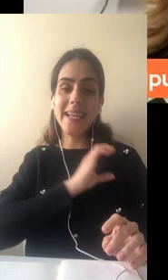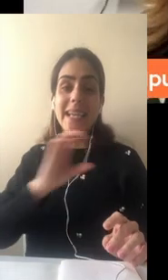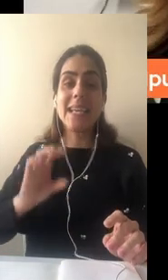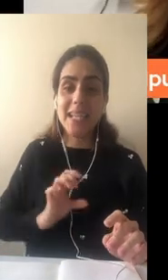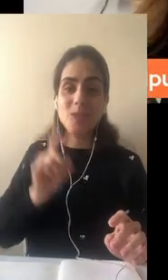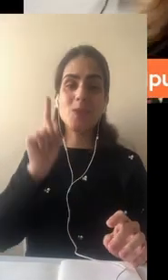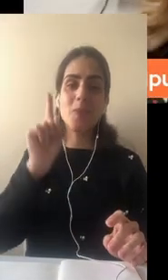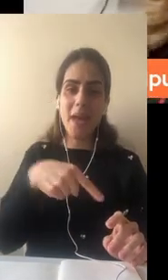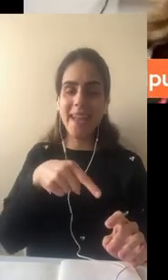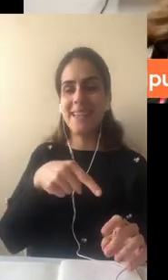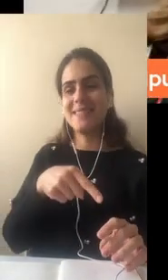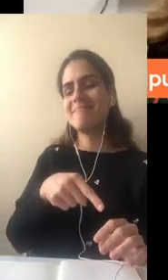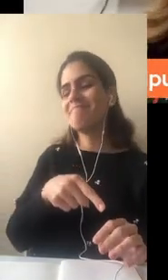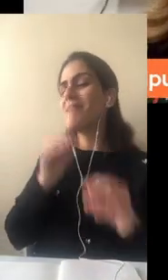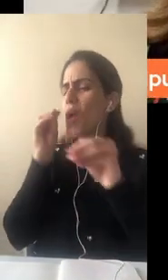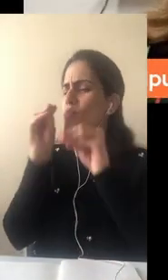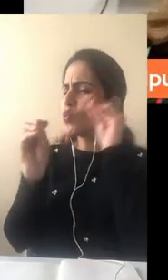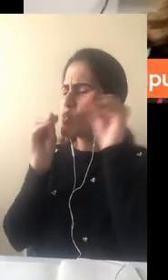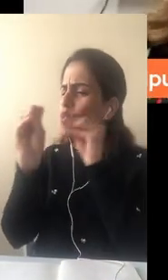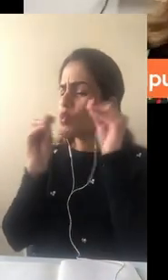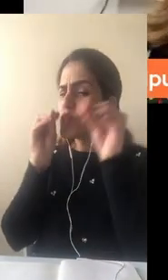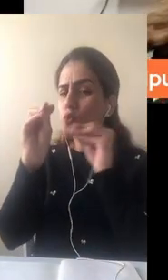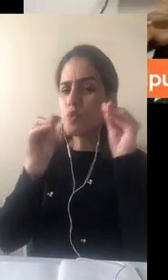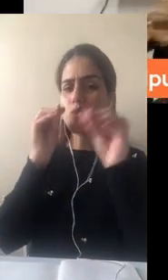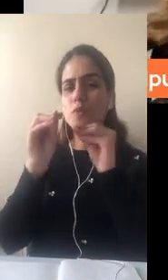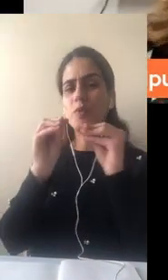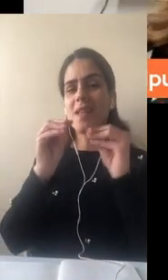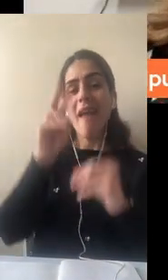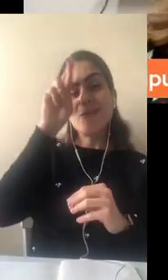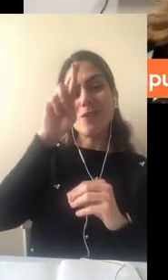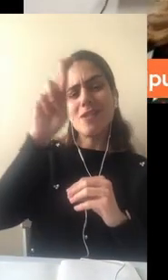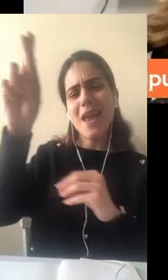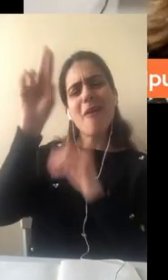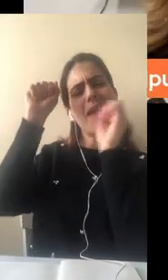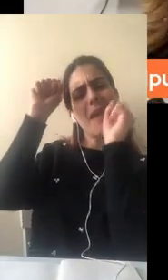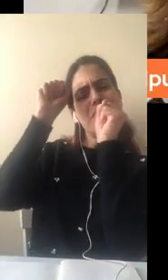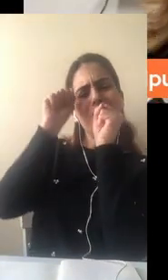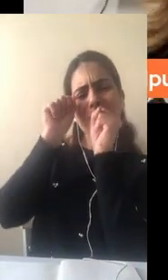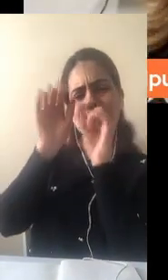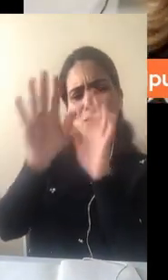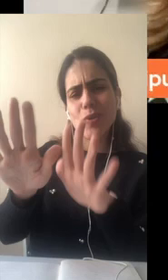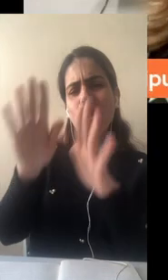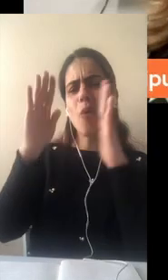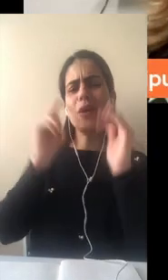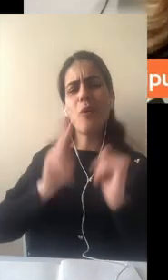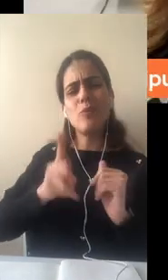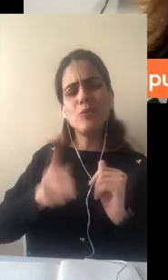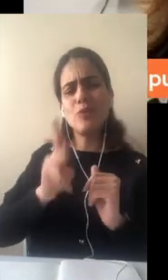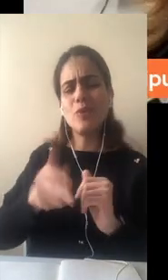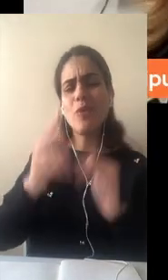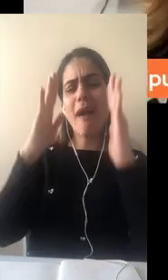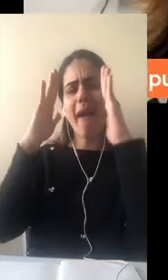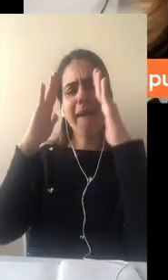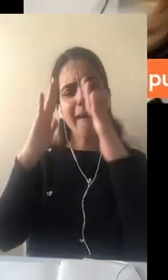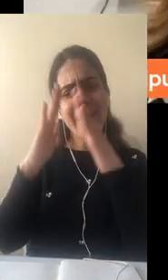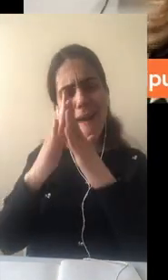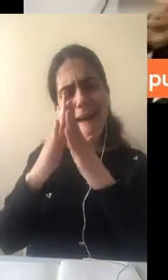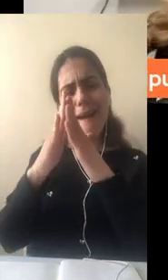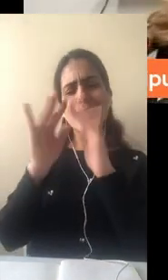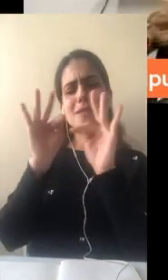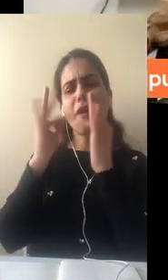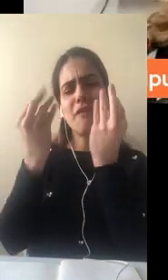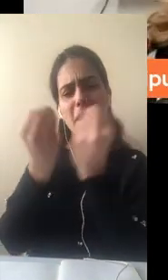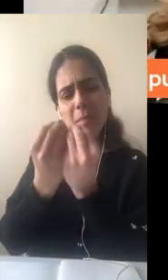Cristo. Cassi, meu beijo, e o Senhor continue abençoando sua casa, sua